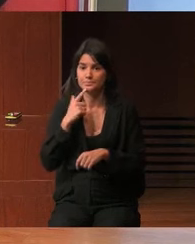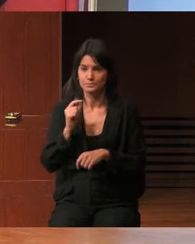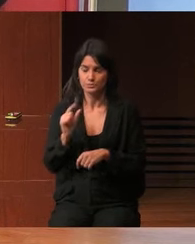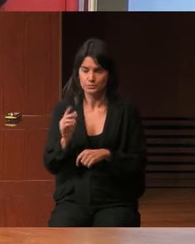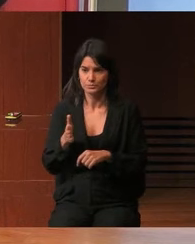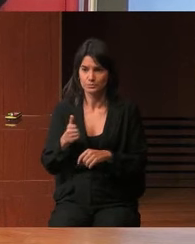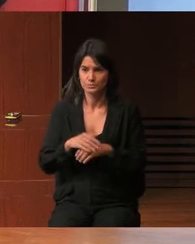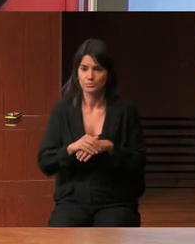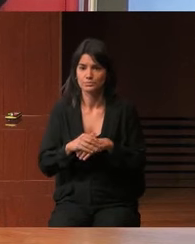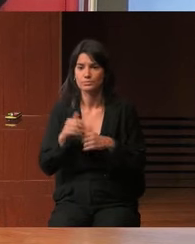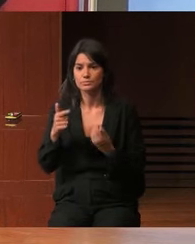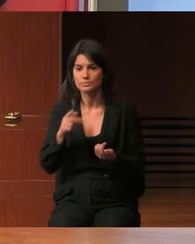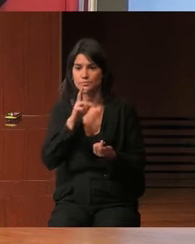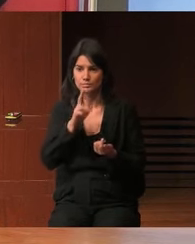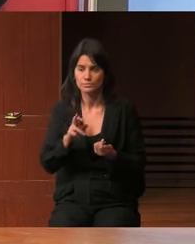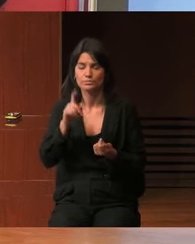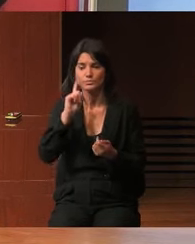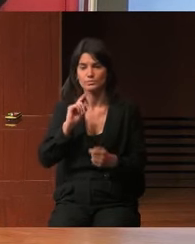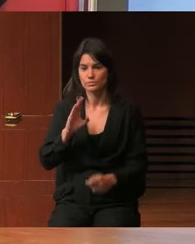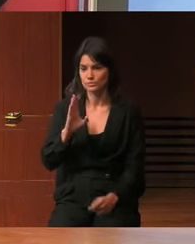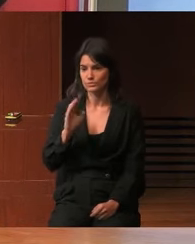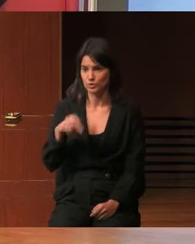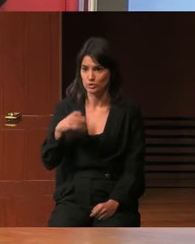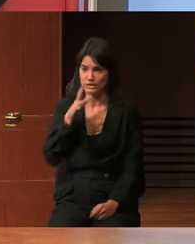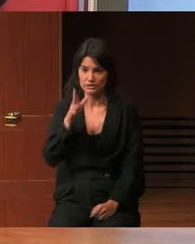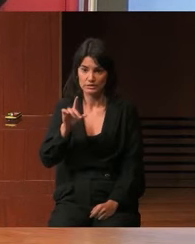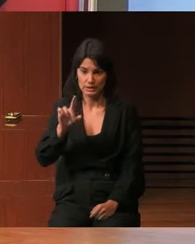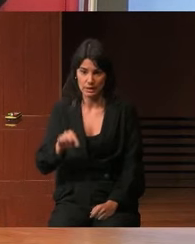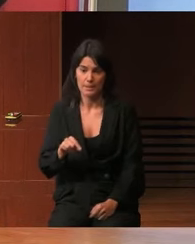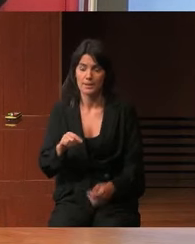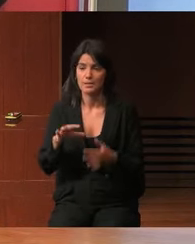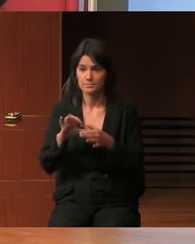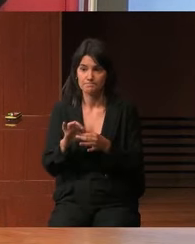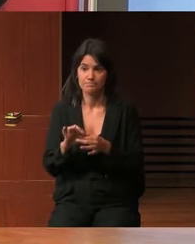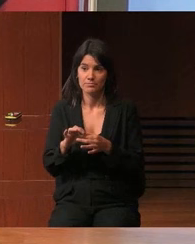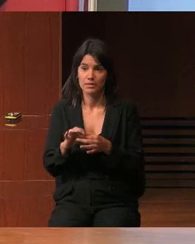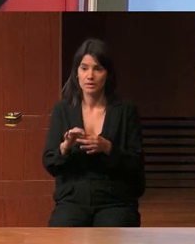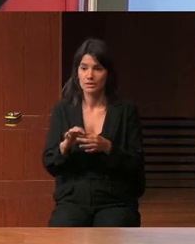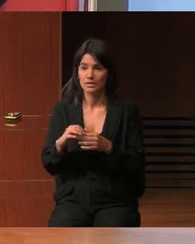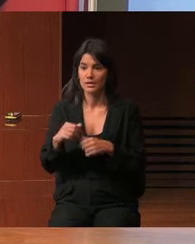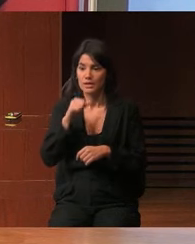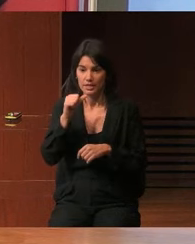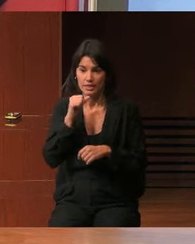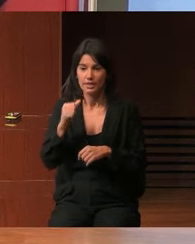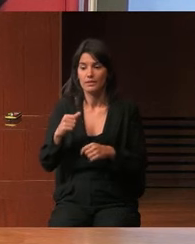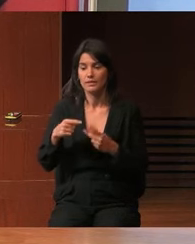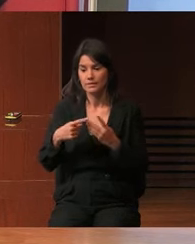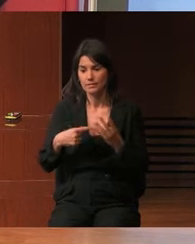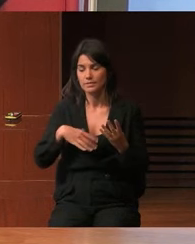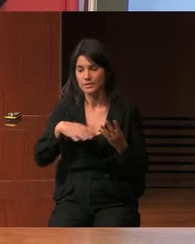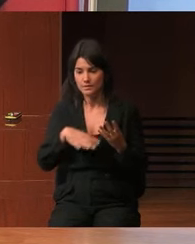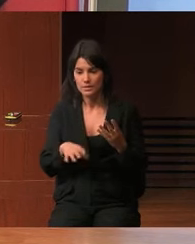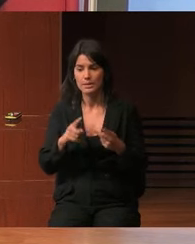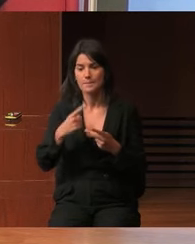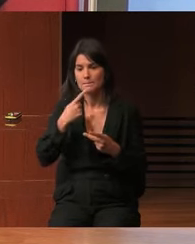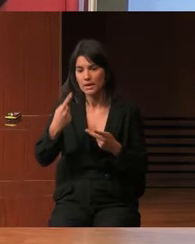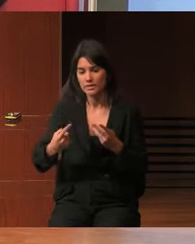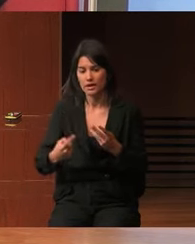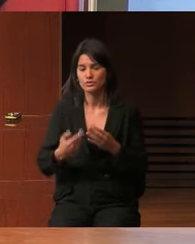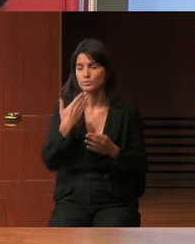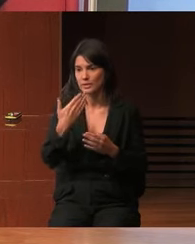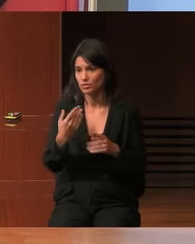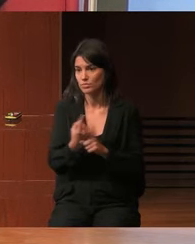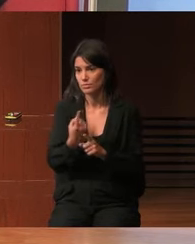isto, em resposta ao que a Joana disse também, nós temos sempre muitas ambições, muitos mandatos e muitos pedidos para a